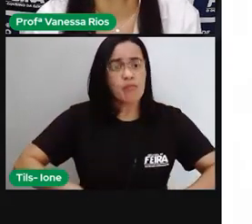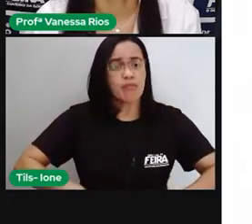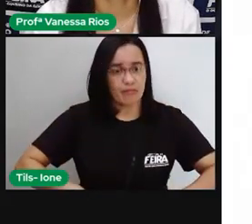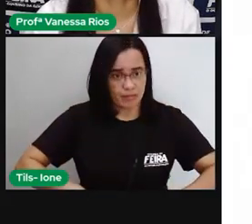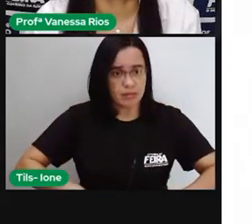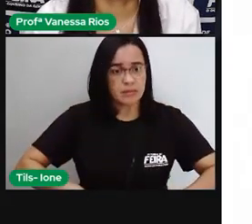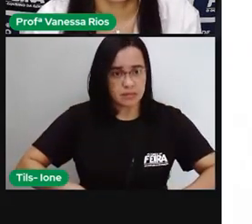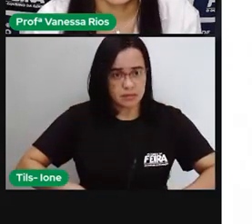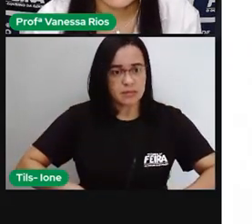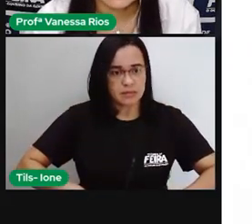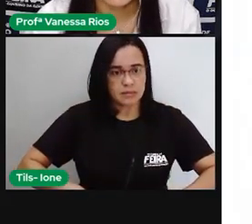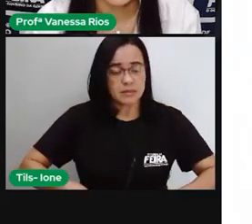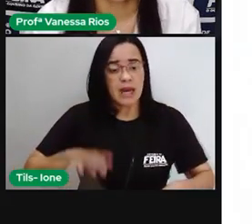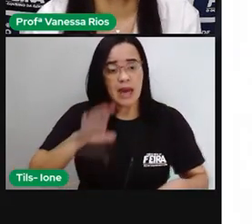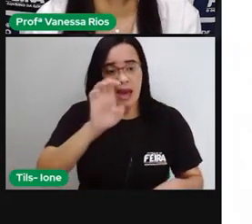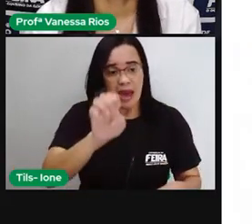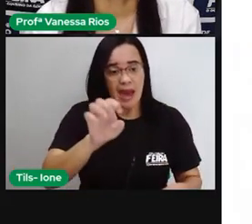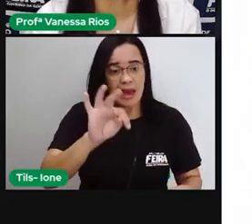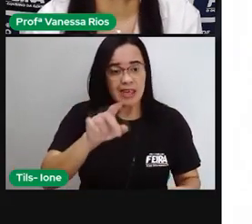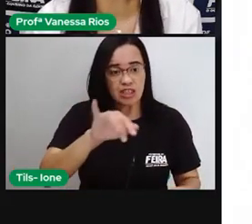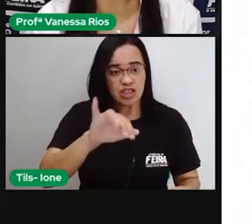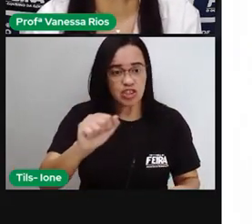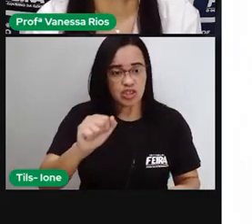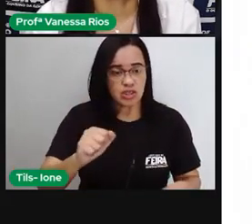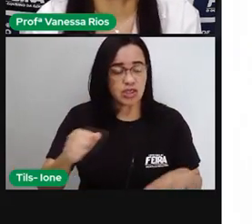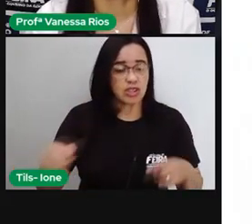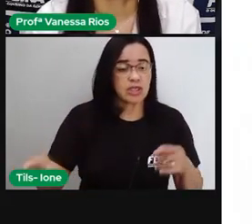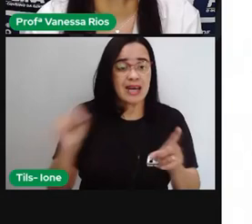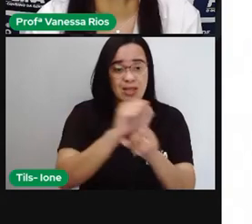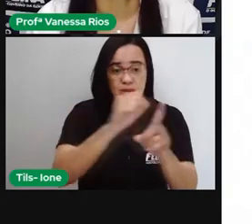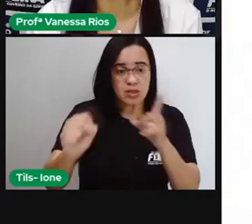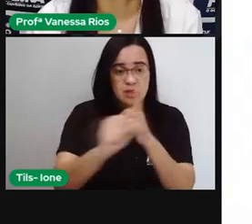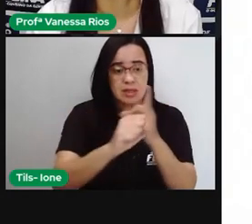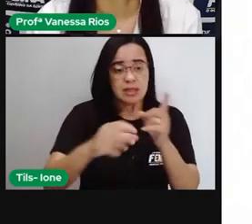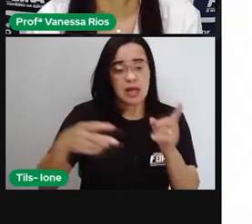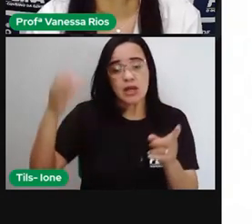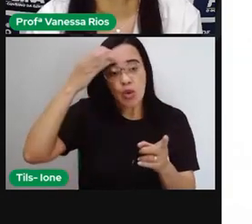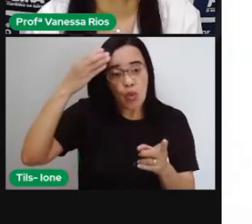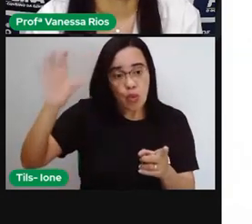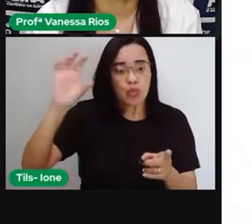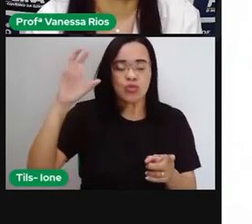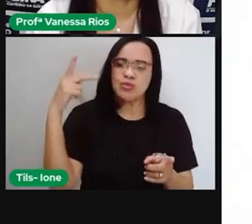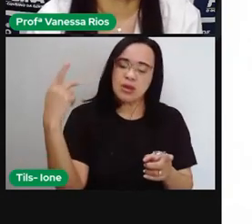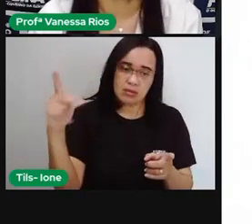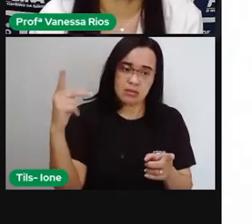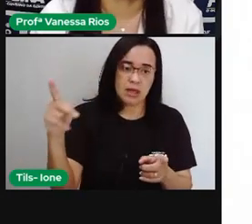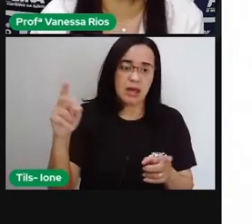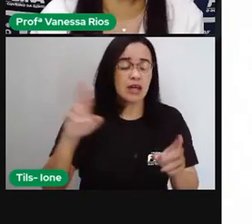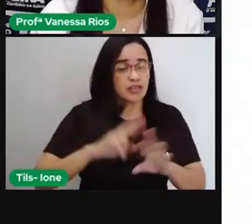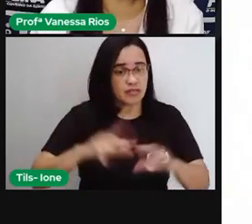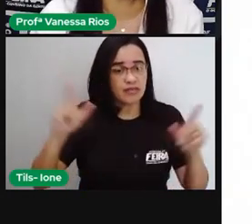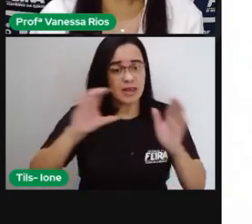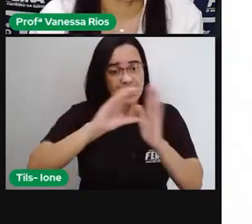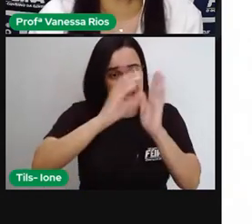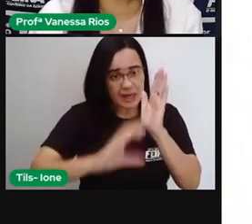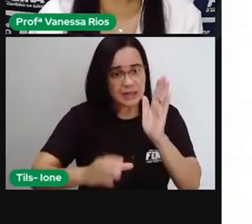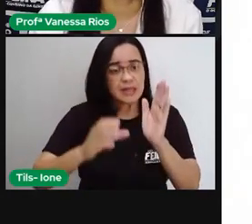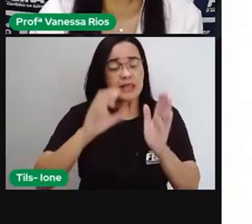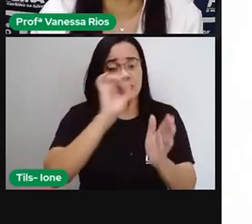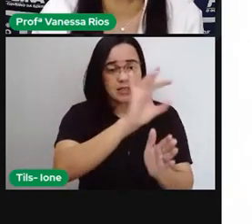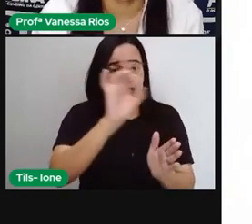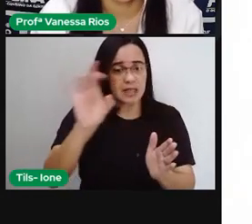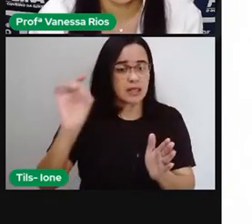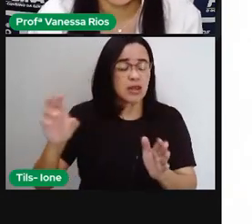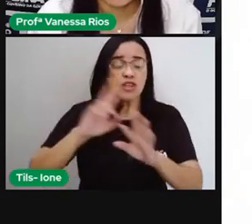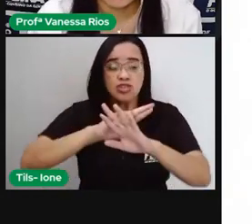pessoas confundem tudo isso, né, e diferenciam aí, dependendo das características ou habilidades